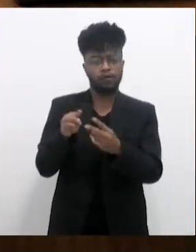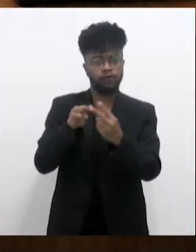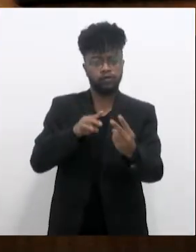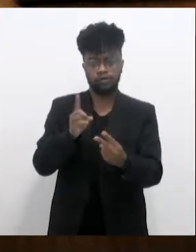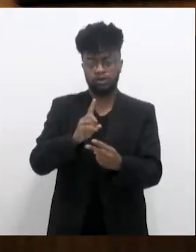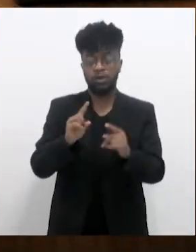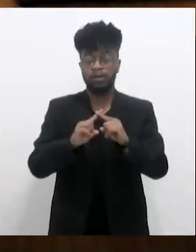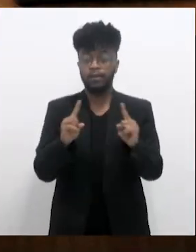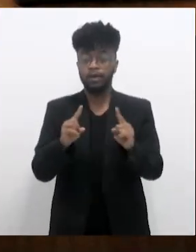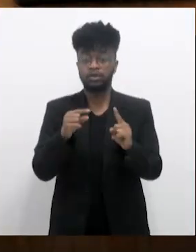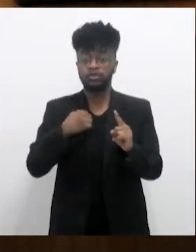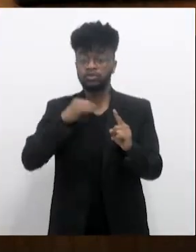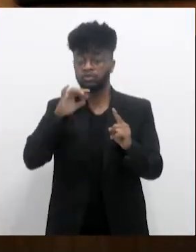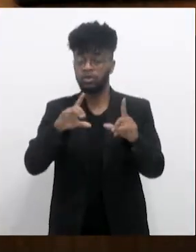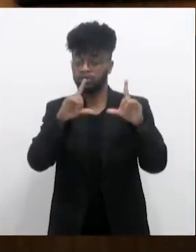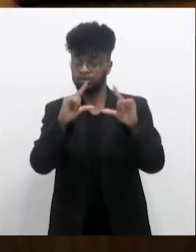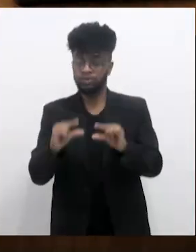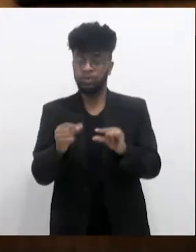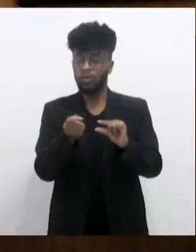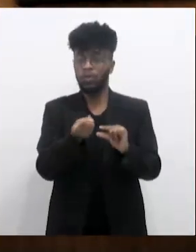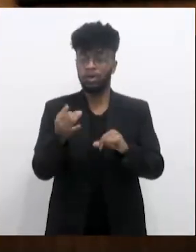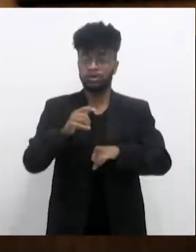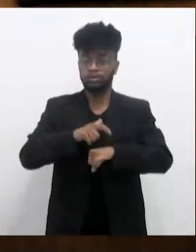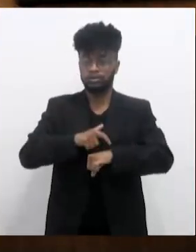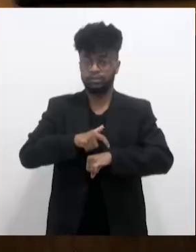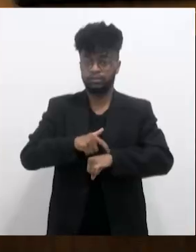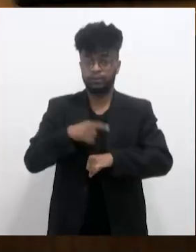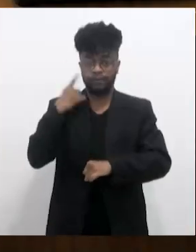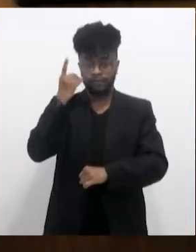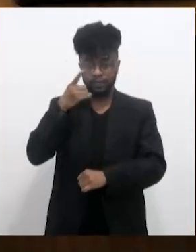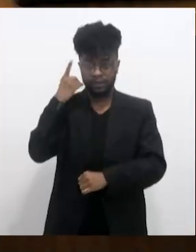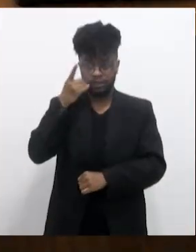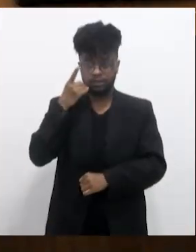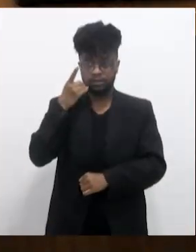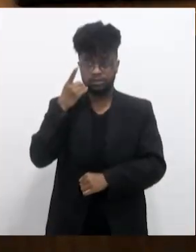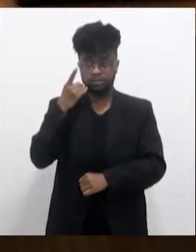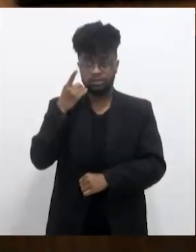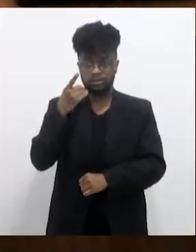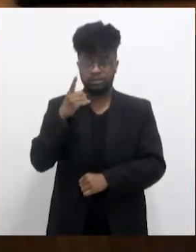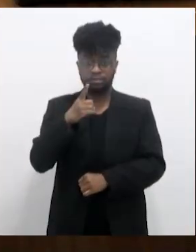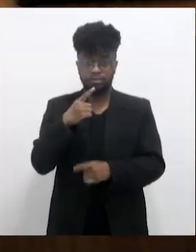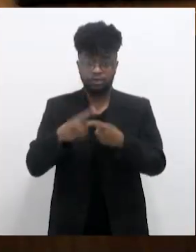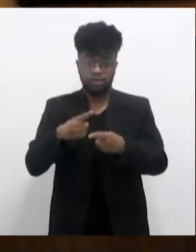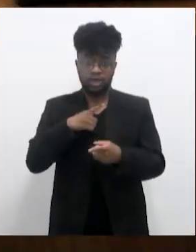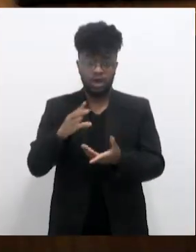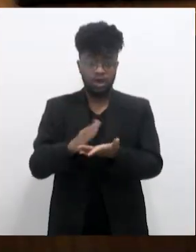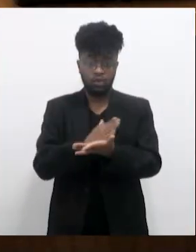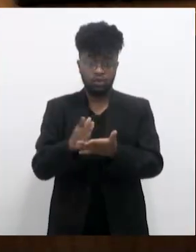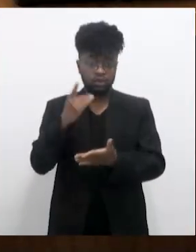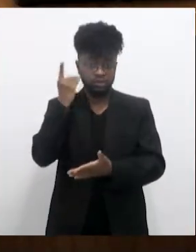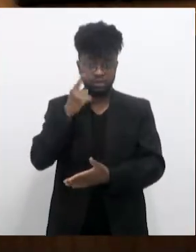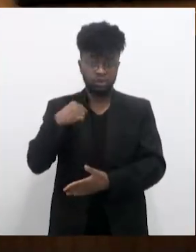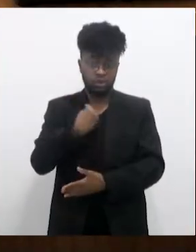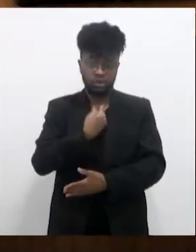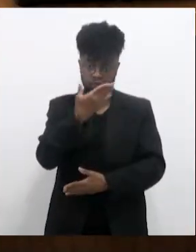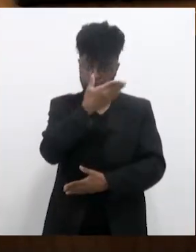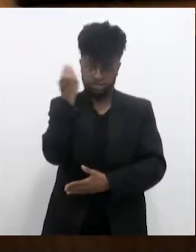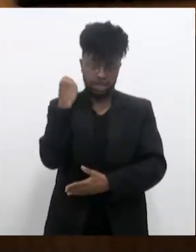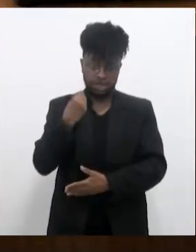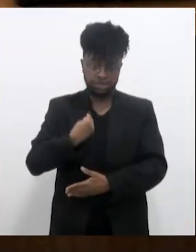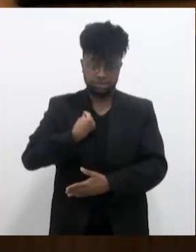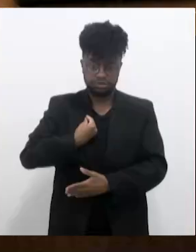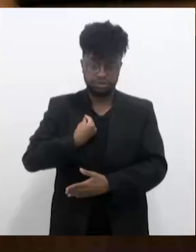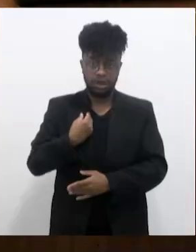apenas reduzir o número de vezes que um deputado... Tem colegas nossos que a gente até esquece deles, porque